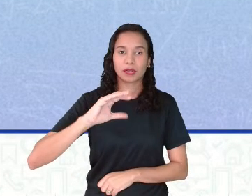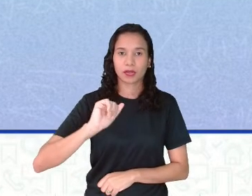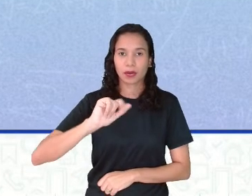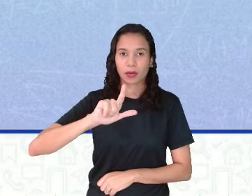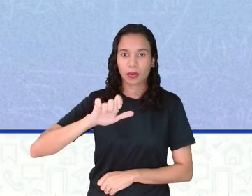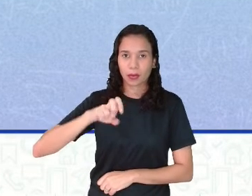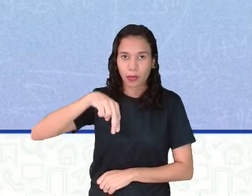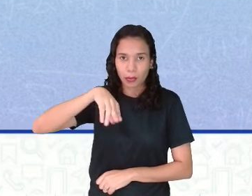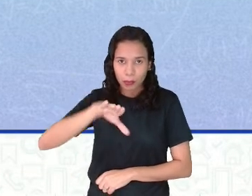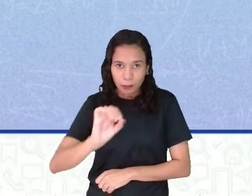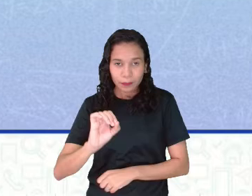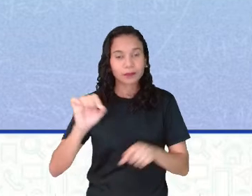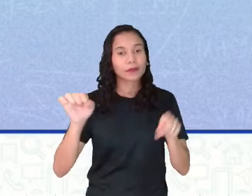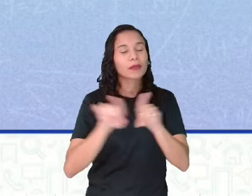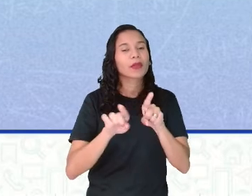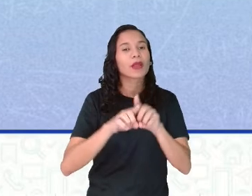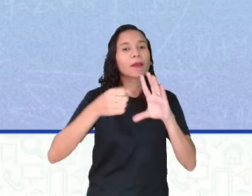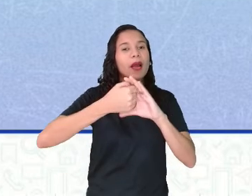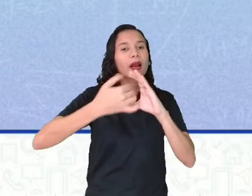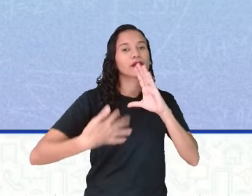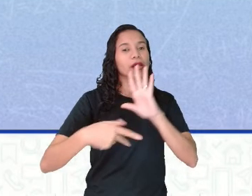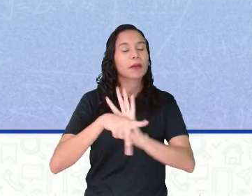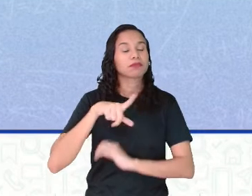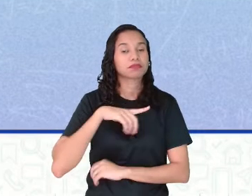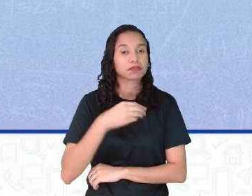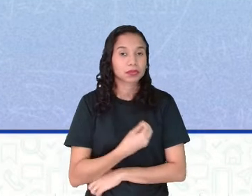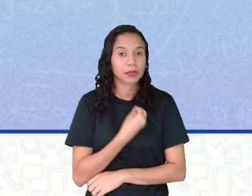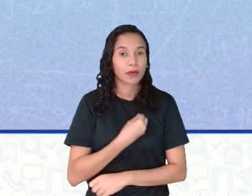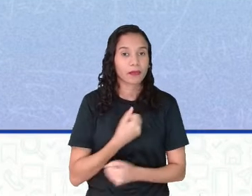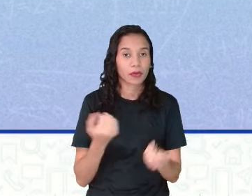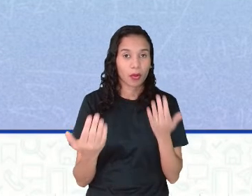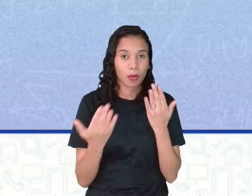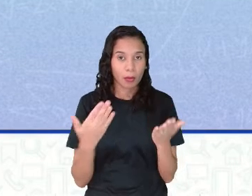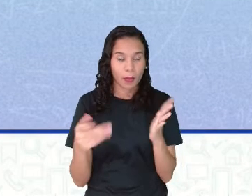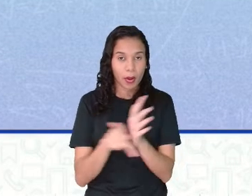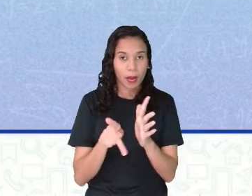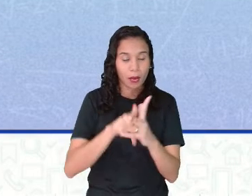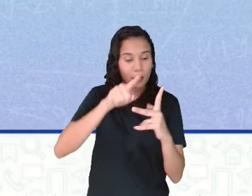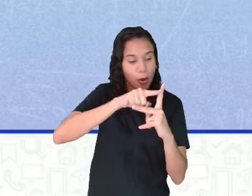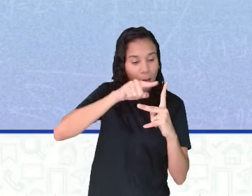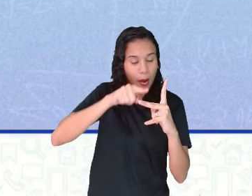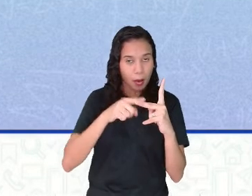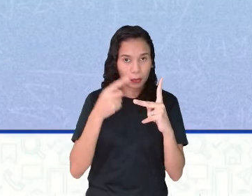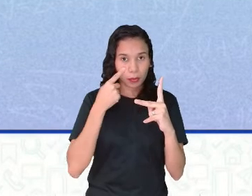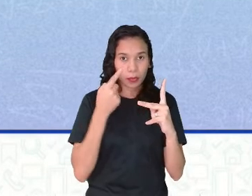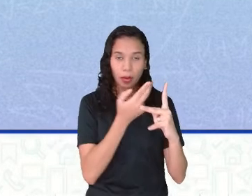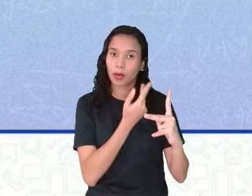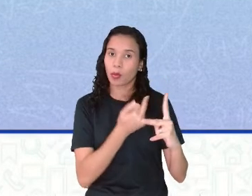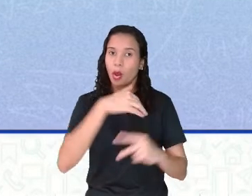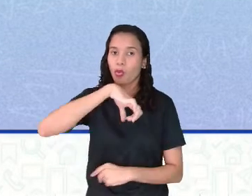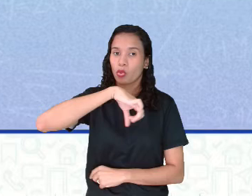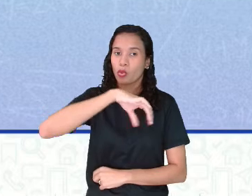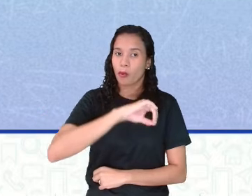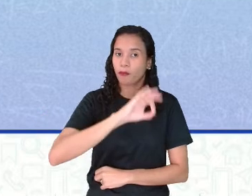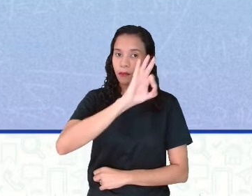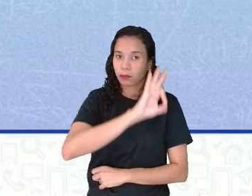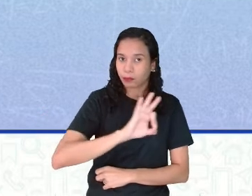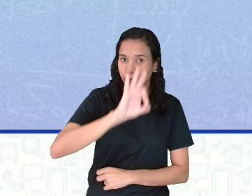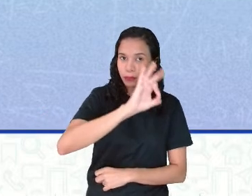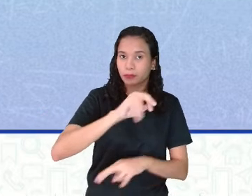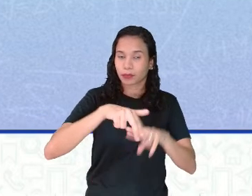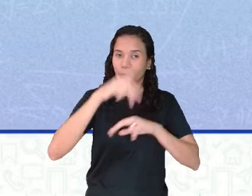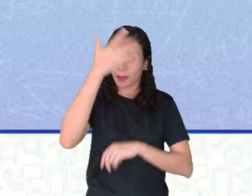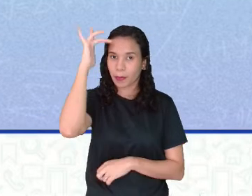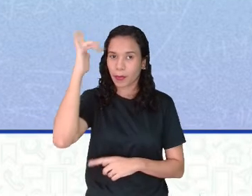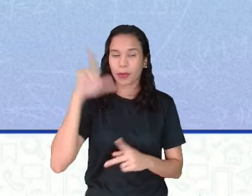escaleno. E qual é a classificação dele em relação aos ângulos? Note que ele tem um ângulo igual a 90 graus, né? Quando eu tenho